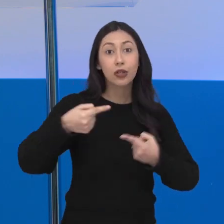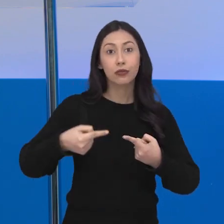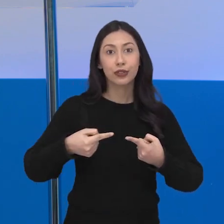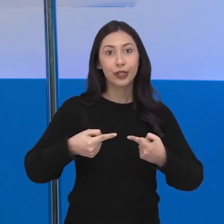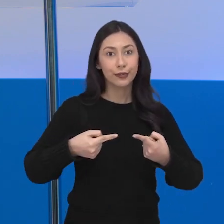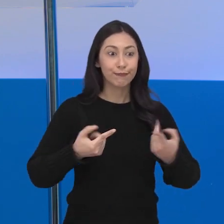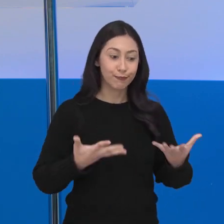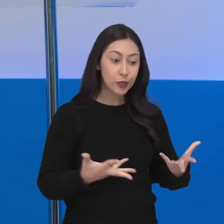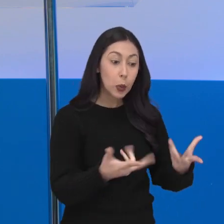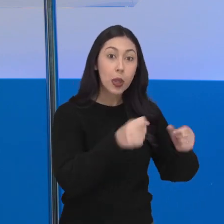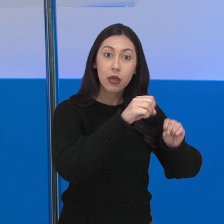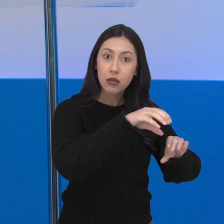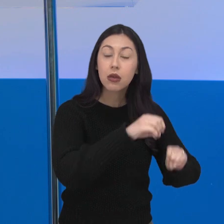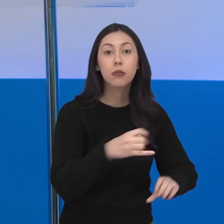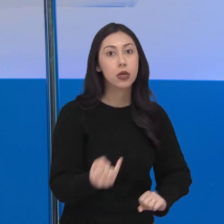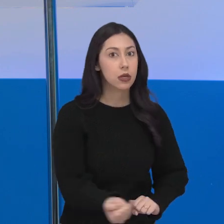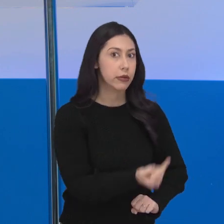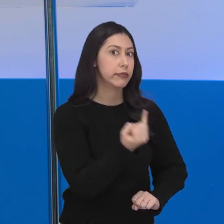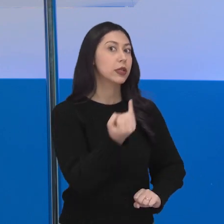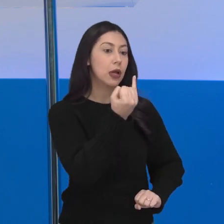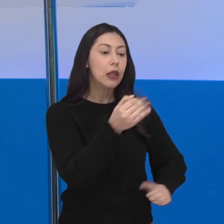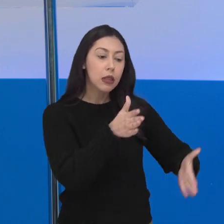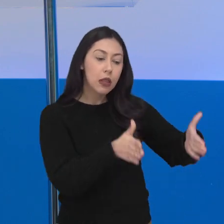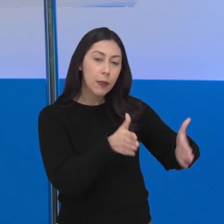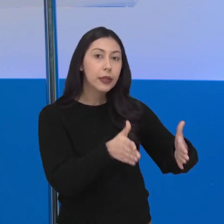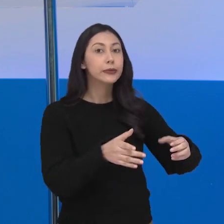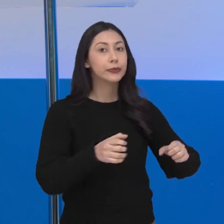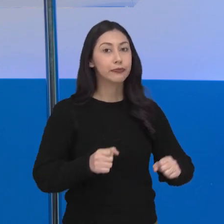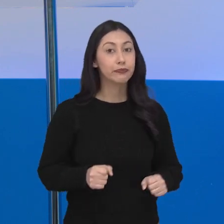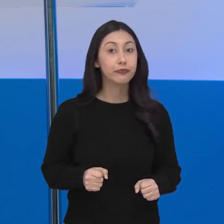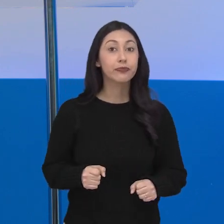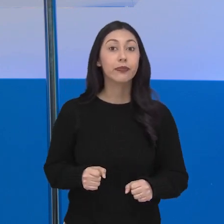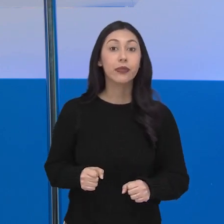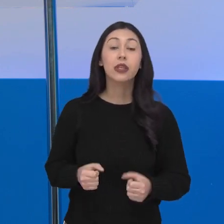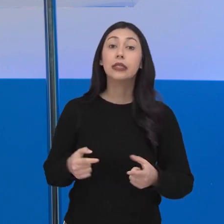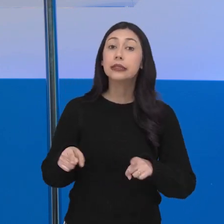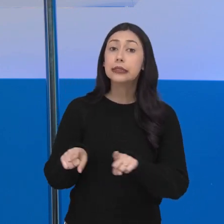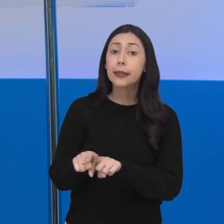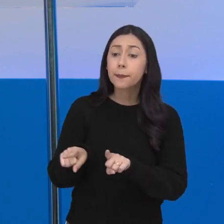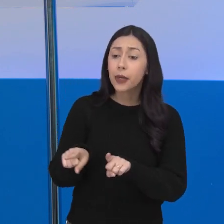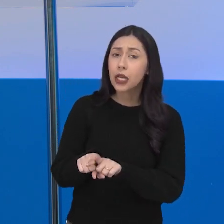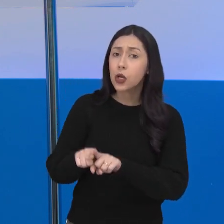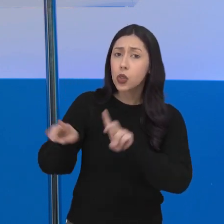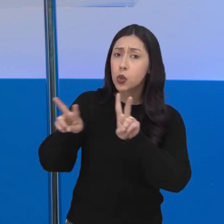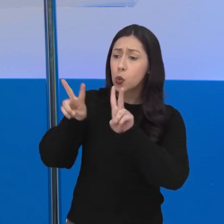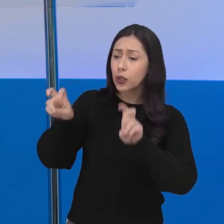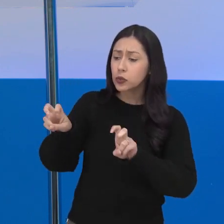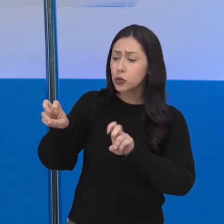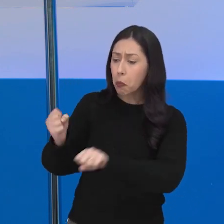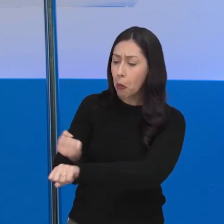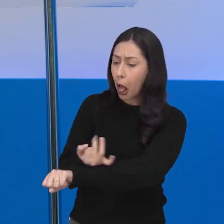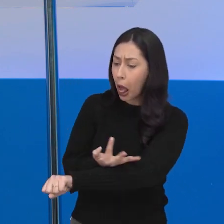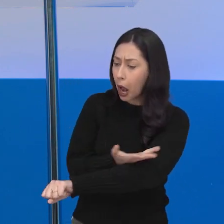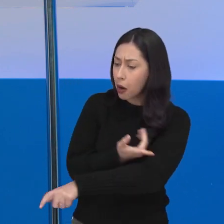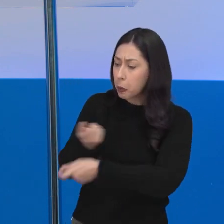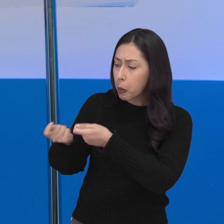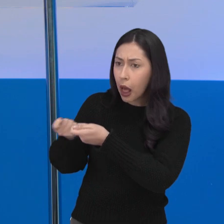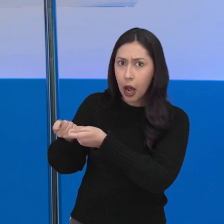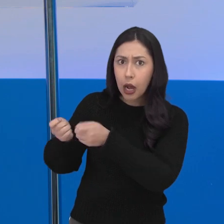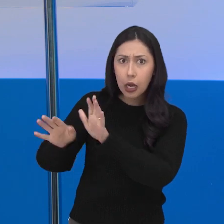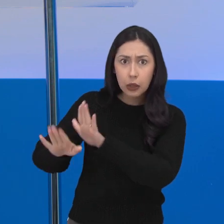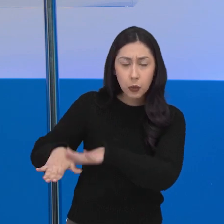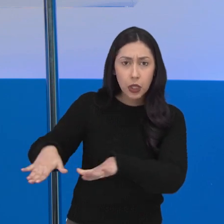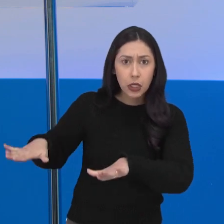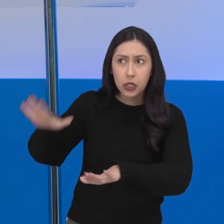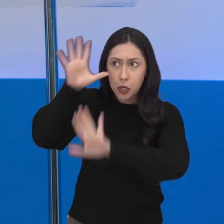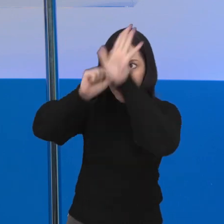sobre a importância da qualidade do ensino nessa fase escolar. E para desenvolver competências emocionais das